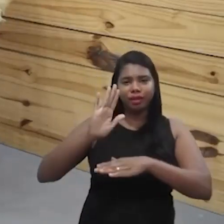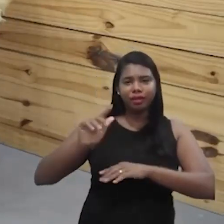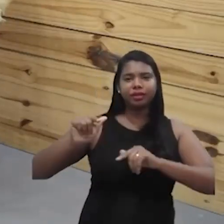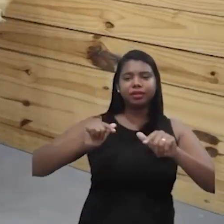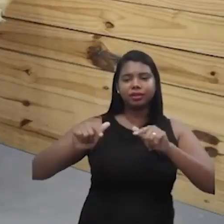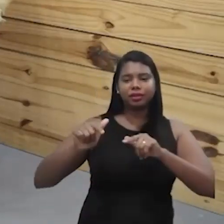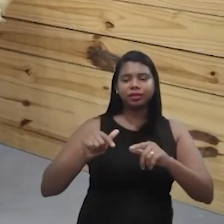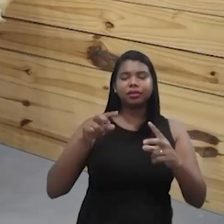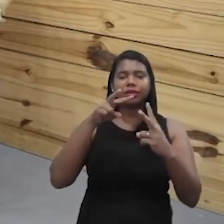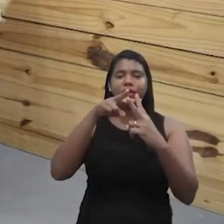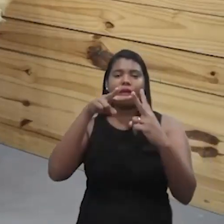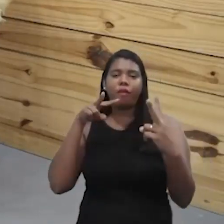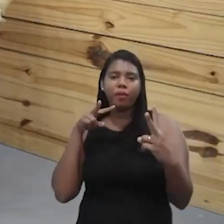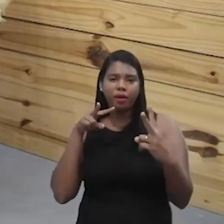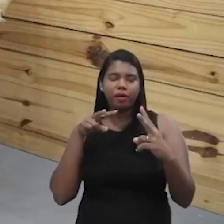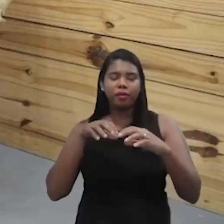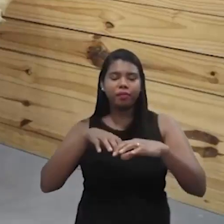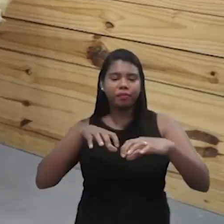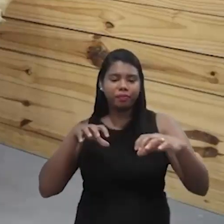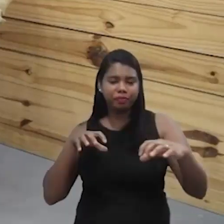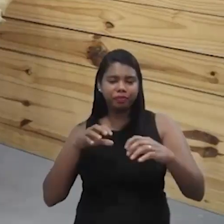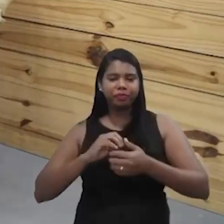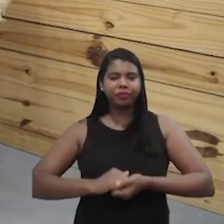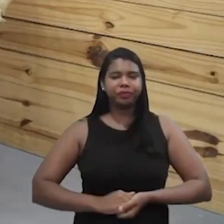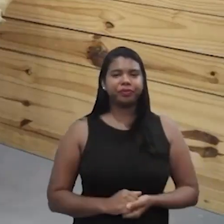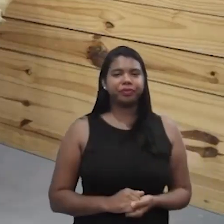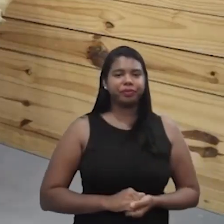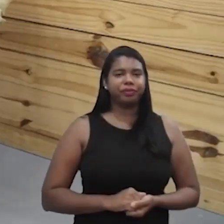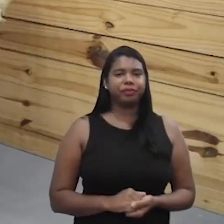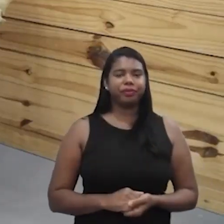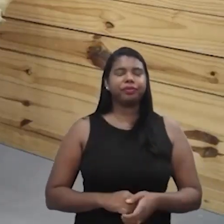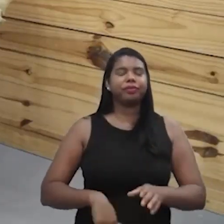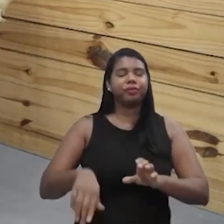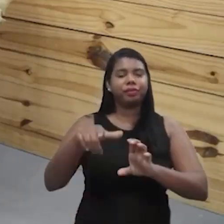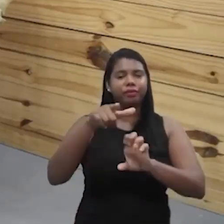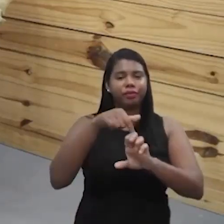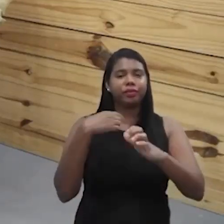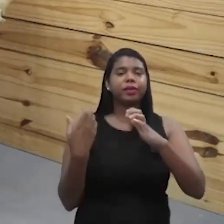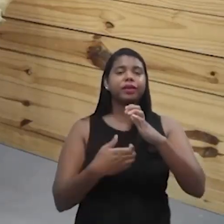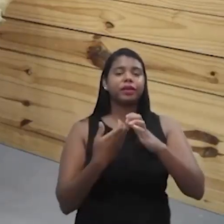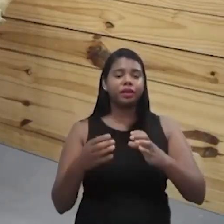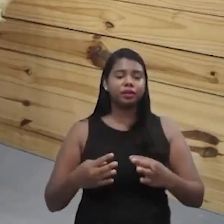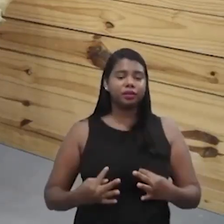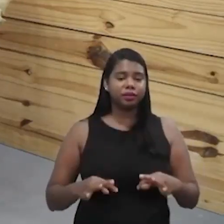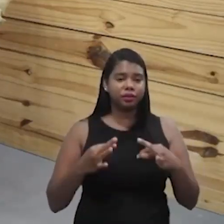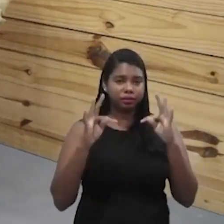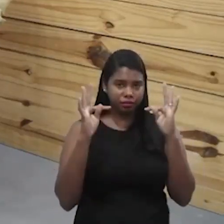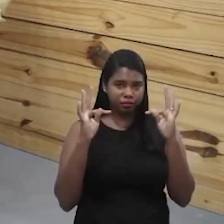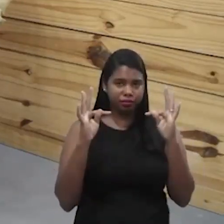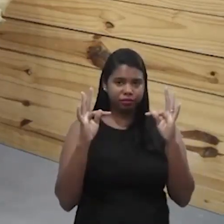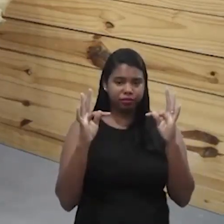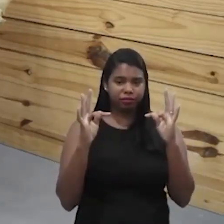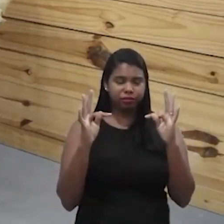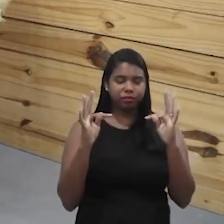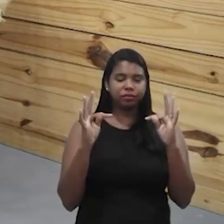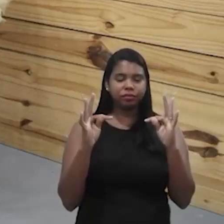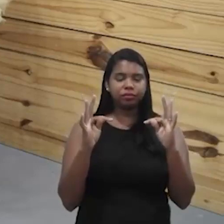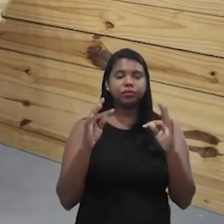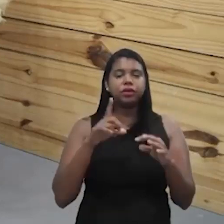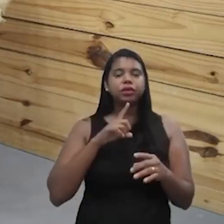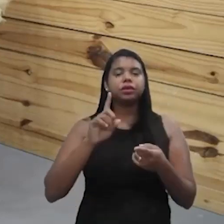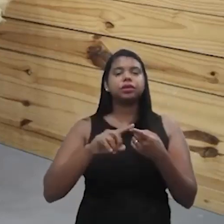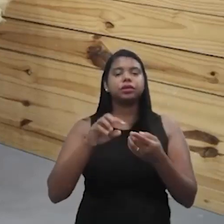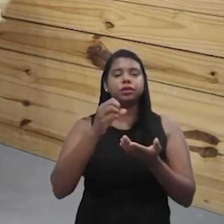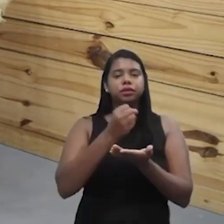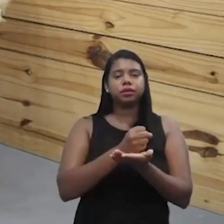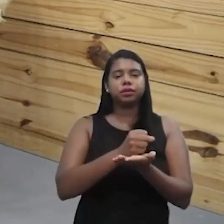trabalho remoto, home office. E hoje a gente tem várias empresas de tecnologia que possuem só hubs lá no Porto Digital, né? E